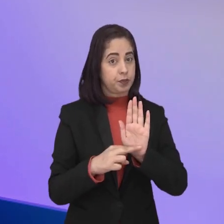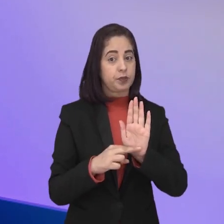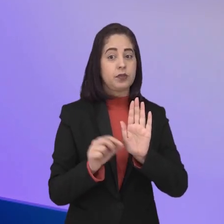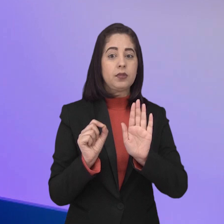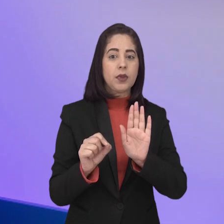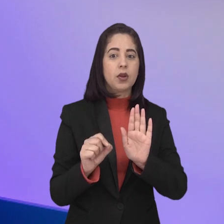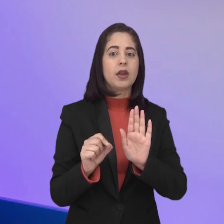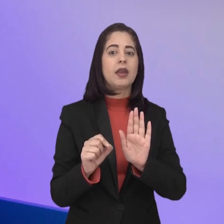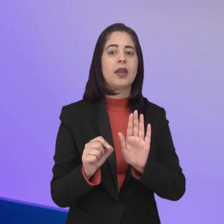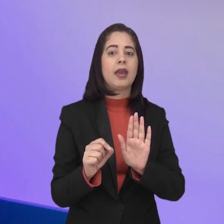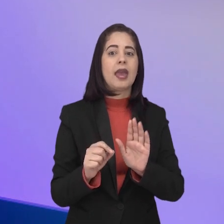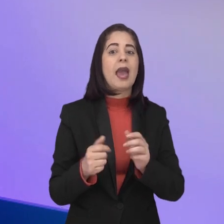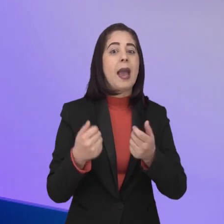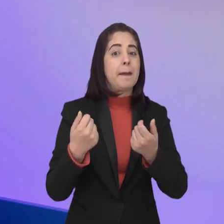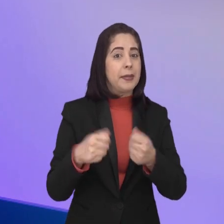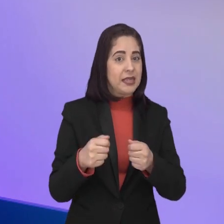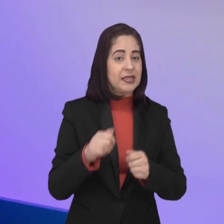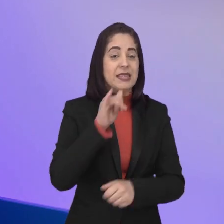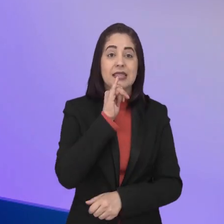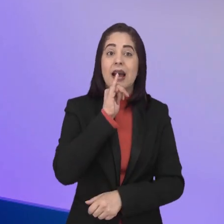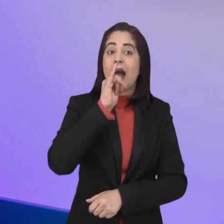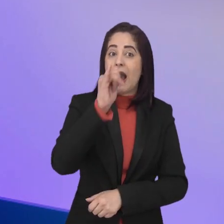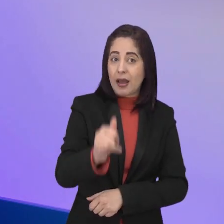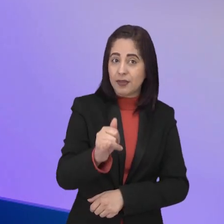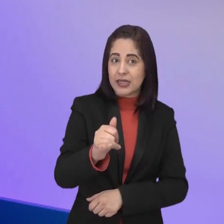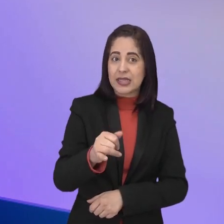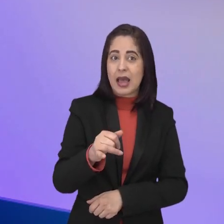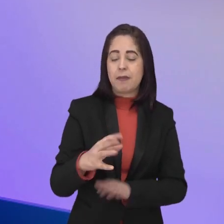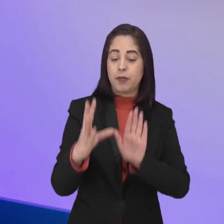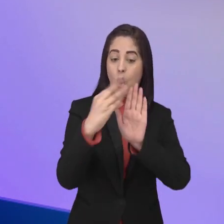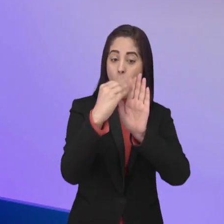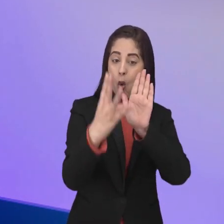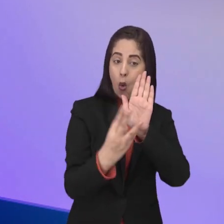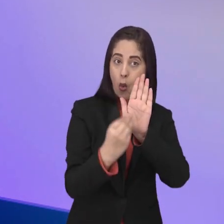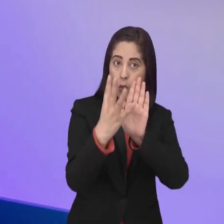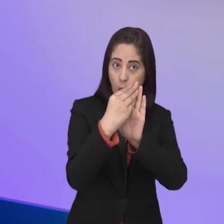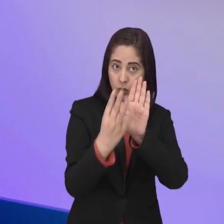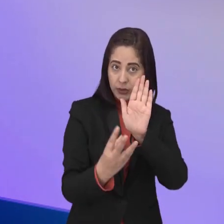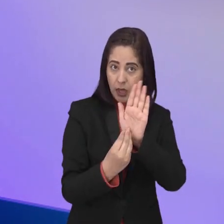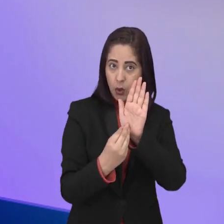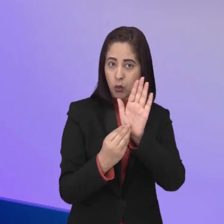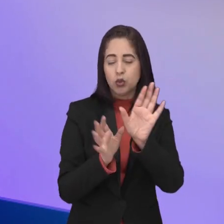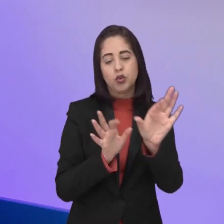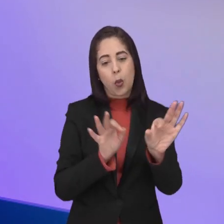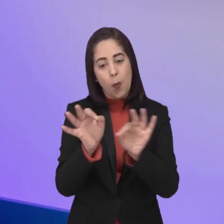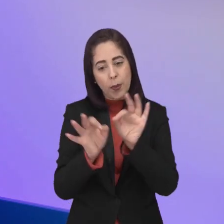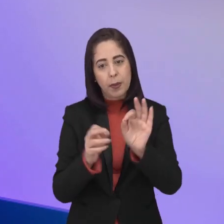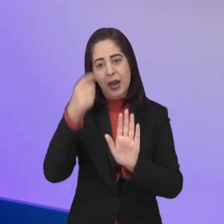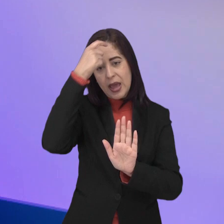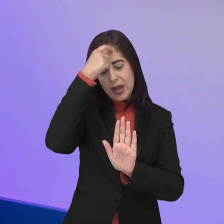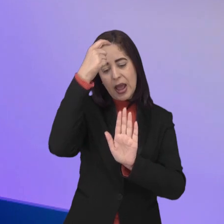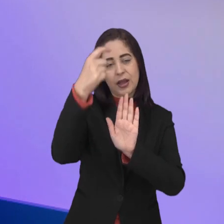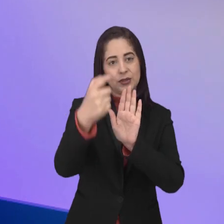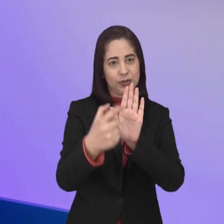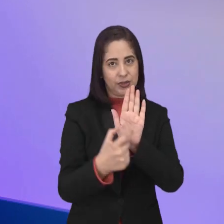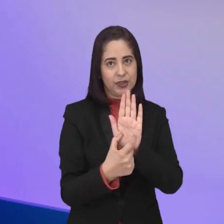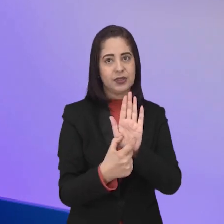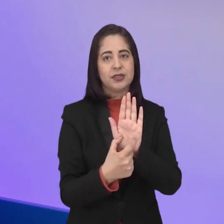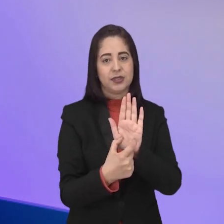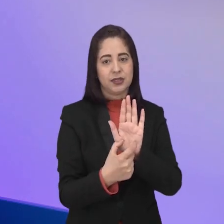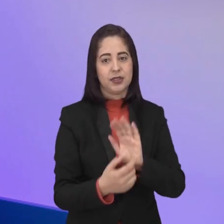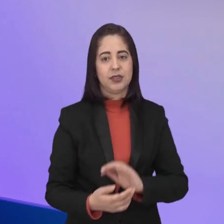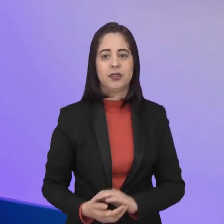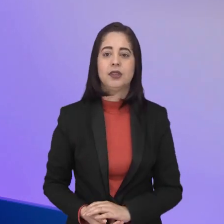que haja a expressa menção de que esse conteúdo de propaganda eleitoral ele foi produzido mediante o uso da